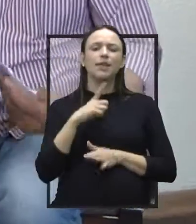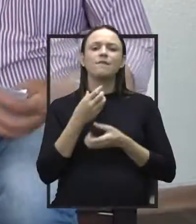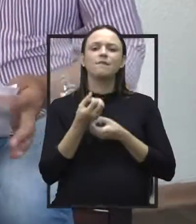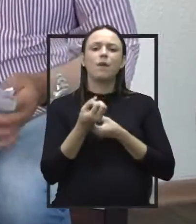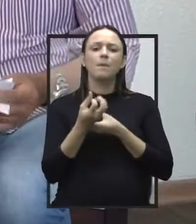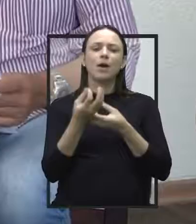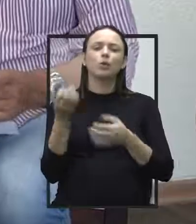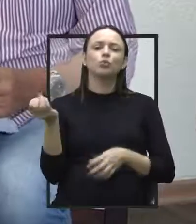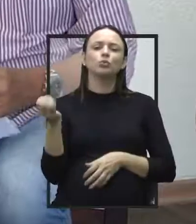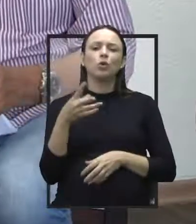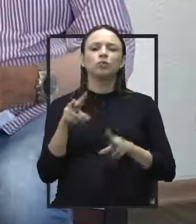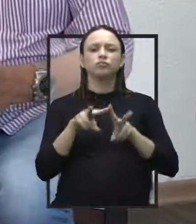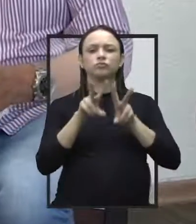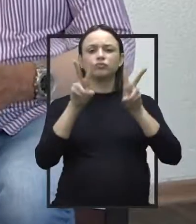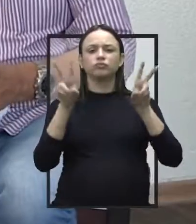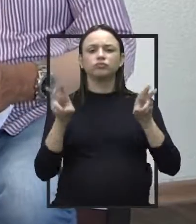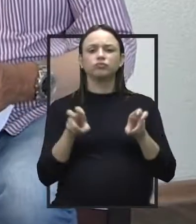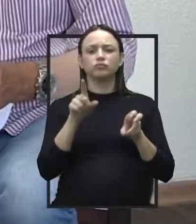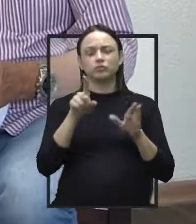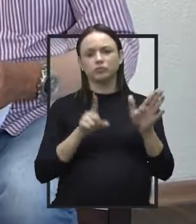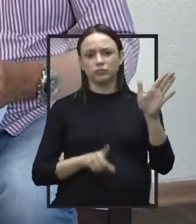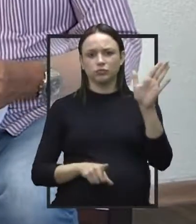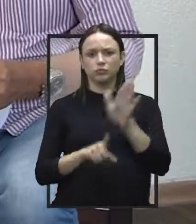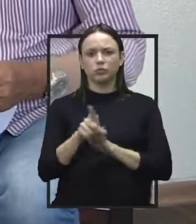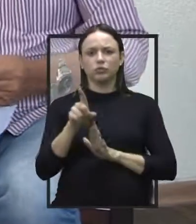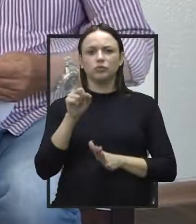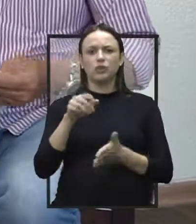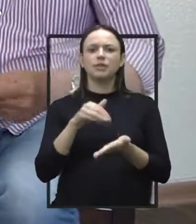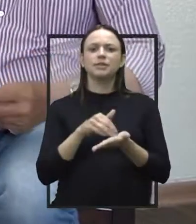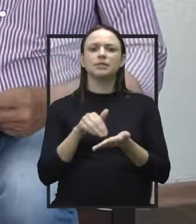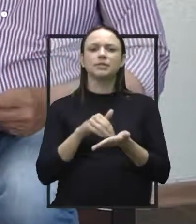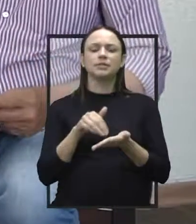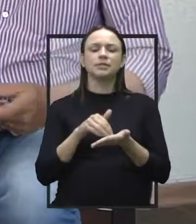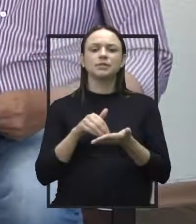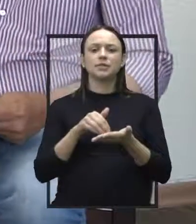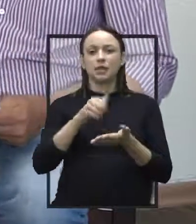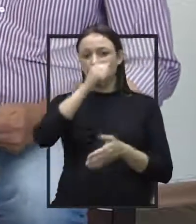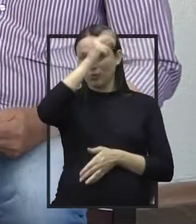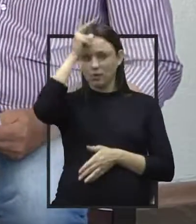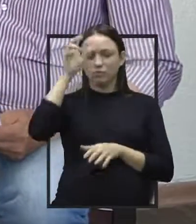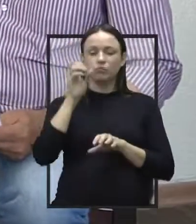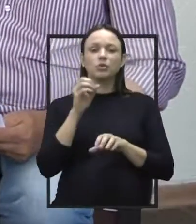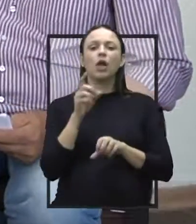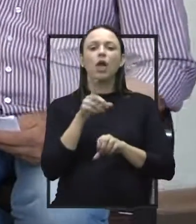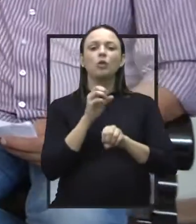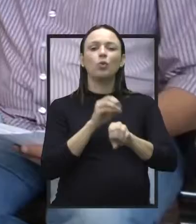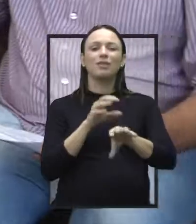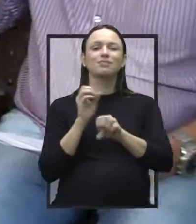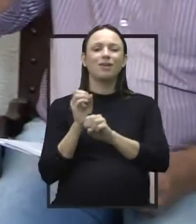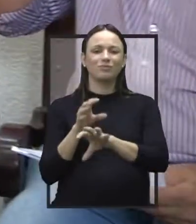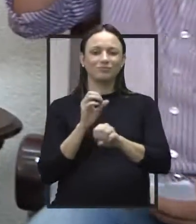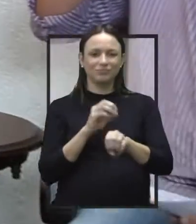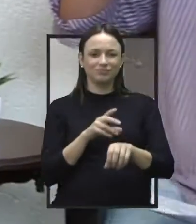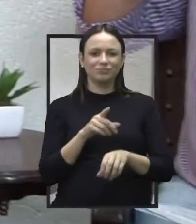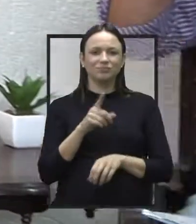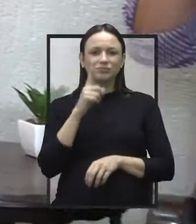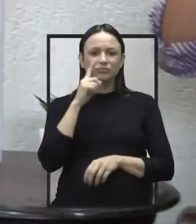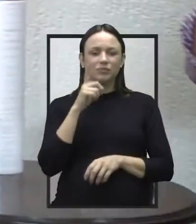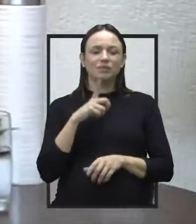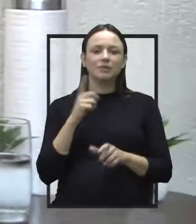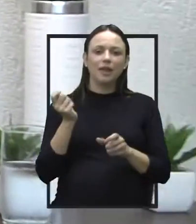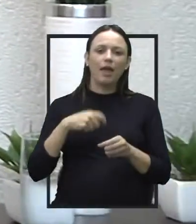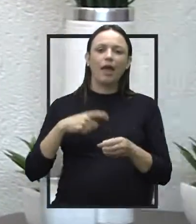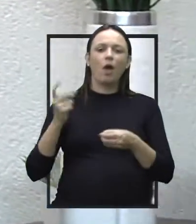novas a respeito daquele assunto, que o senhor fez um questionamento, inclusive a Secretaria Municipal de Educação, sobre a possibilidade do município firmar